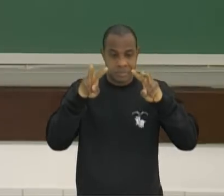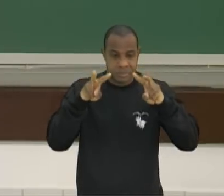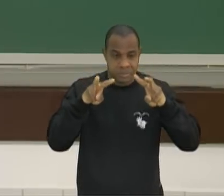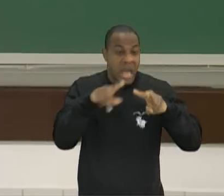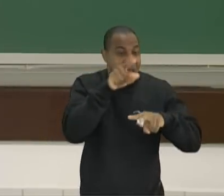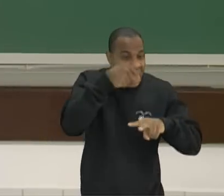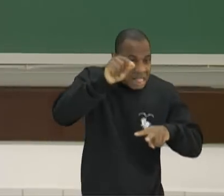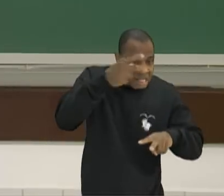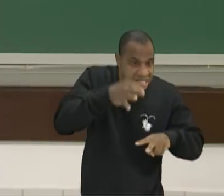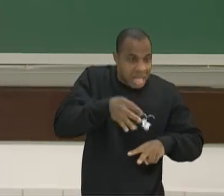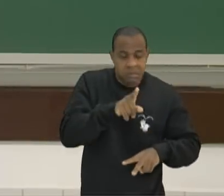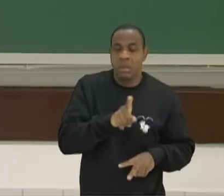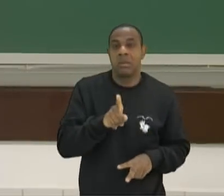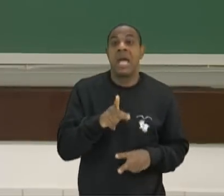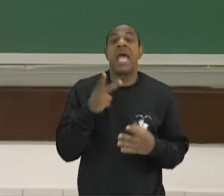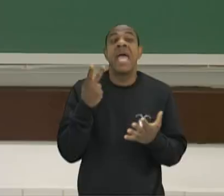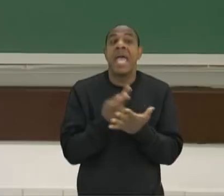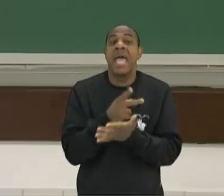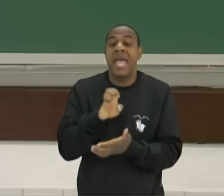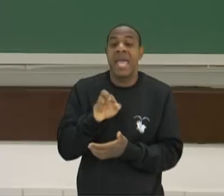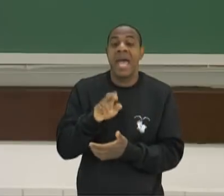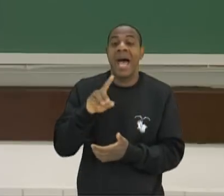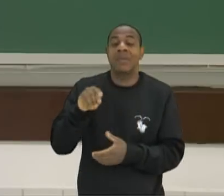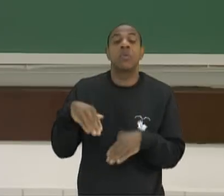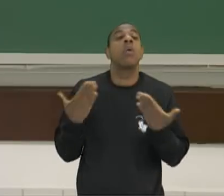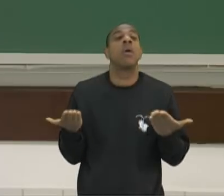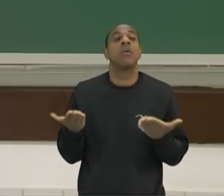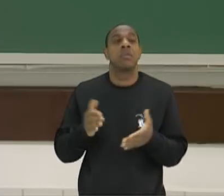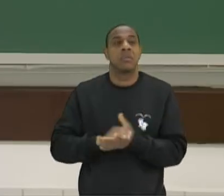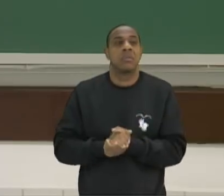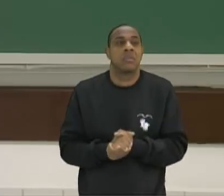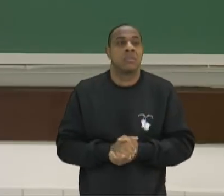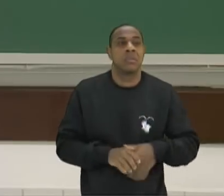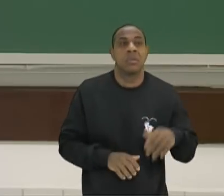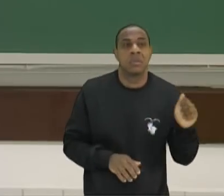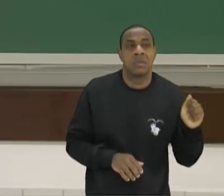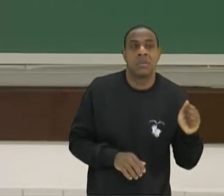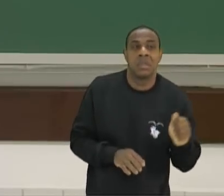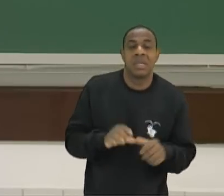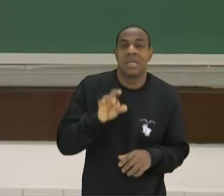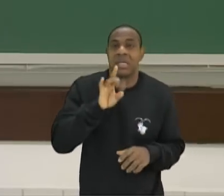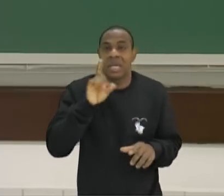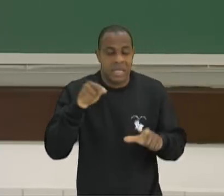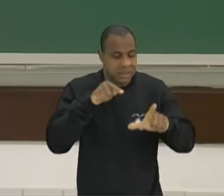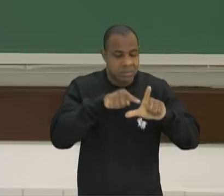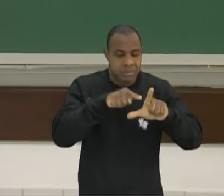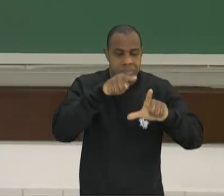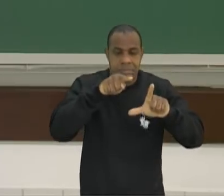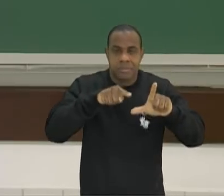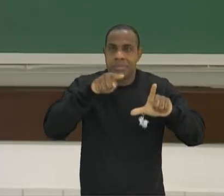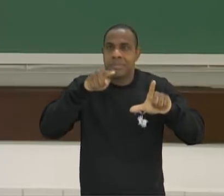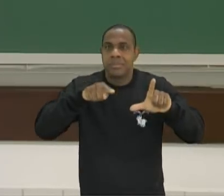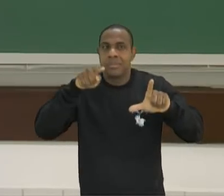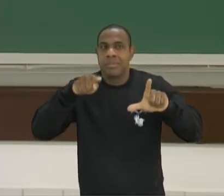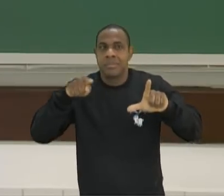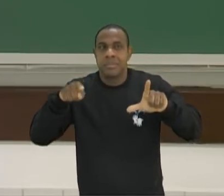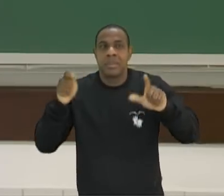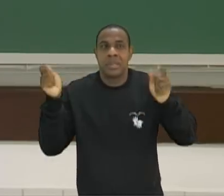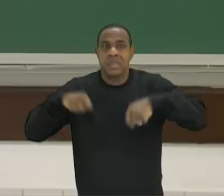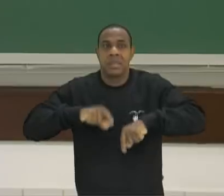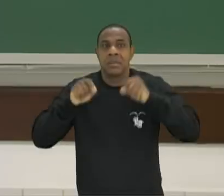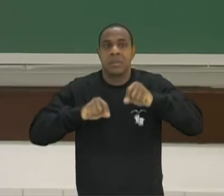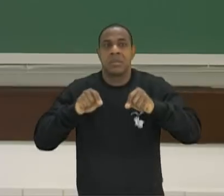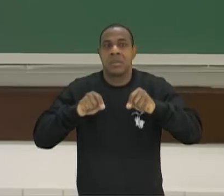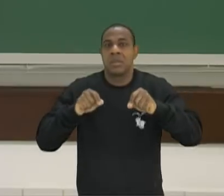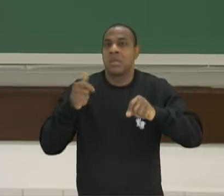é o errado, errado. Atento com isso. Então, vamos lá. Na letra A. Cada ponto de uma frente de onda comporta-se como uma fonte